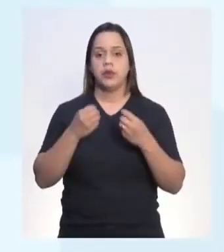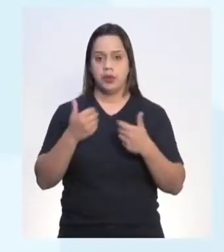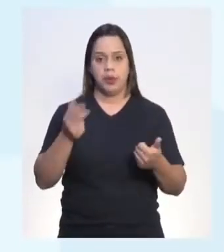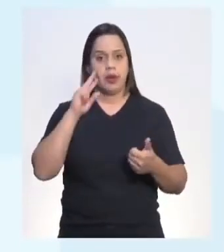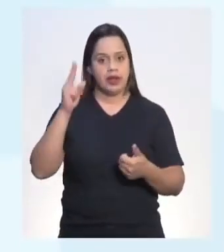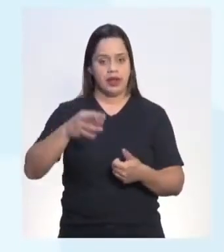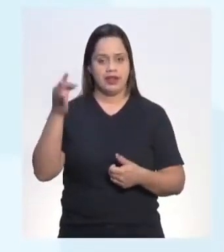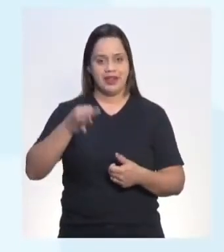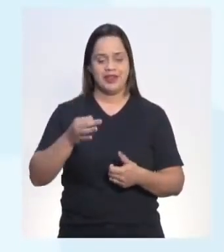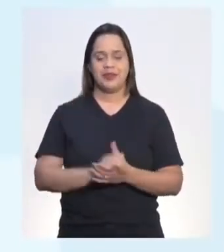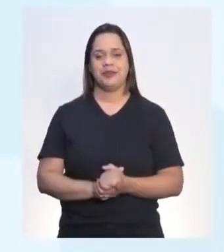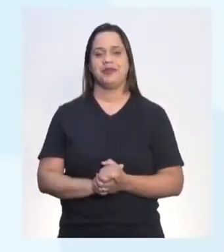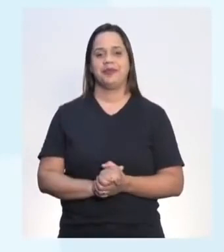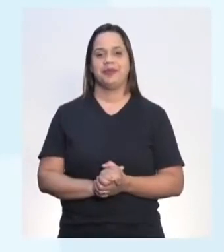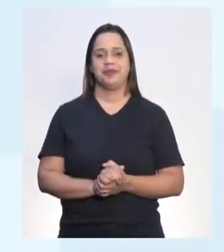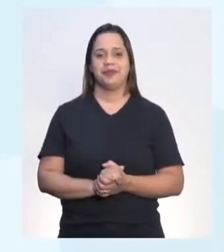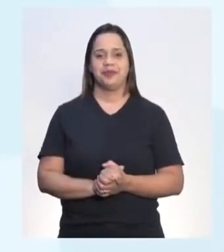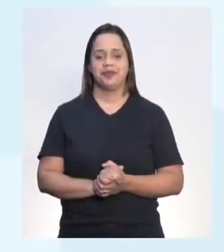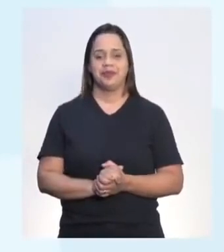quem acertou.